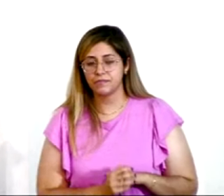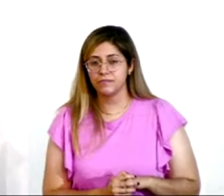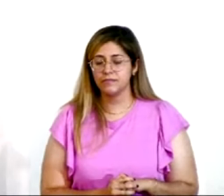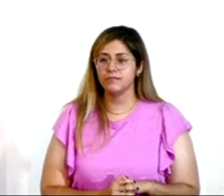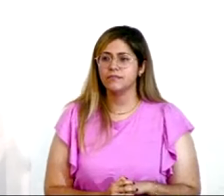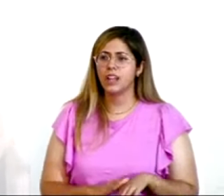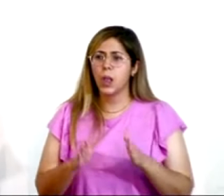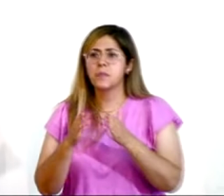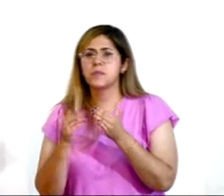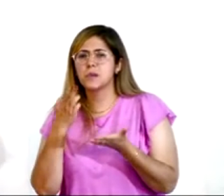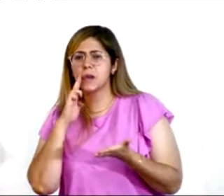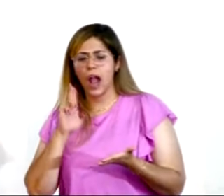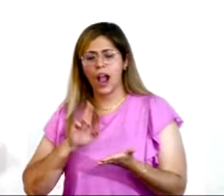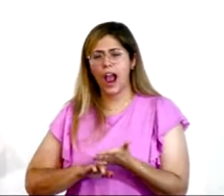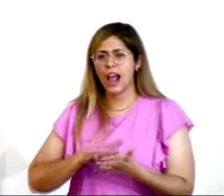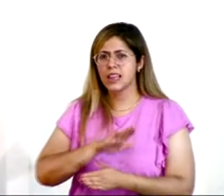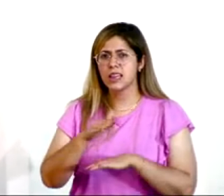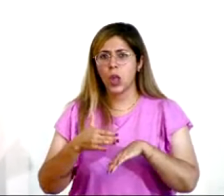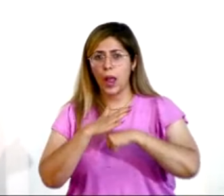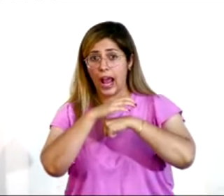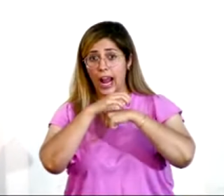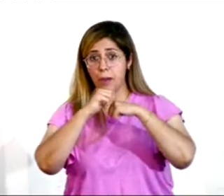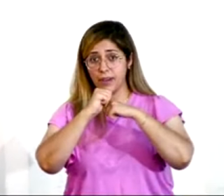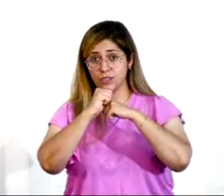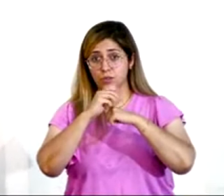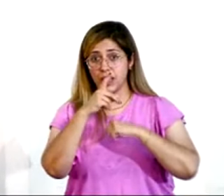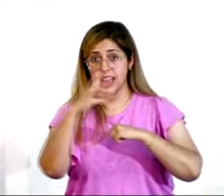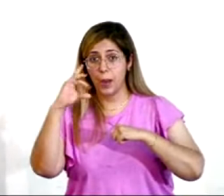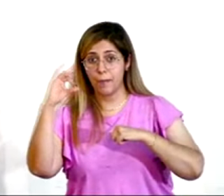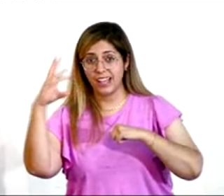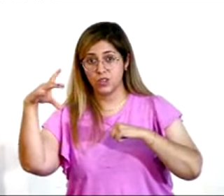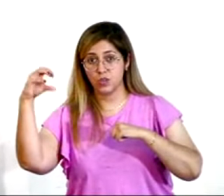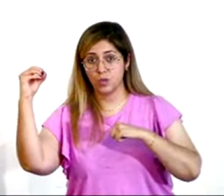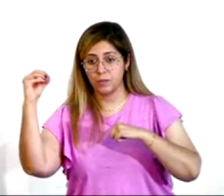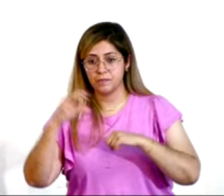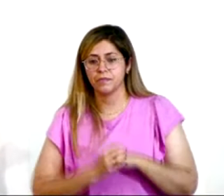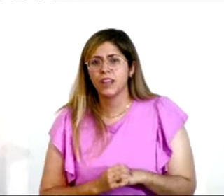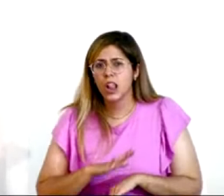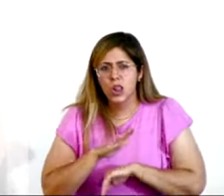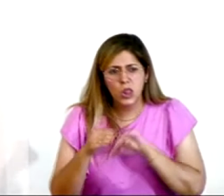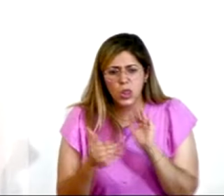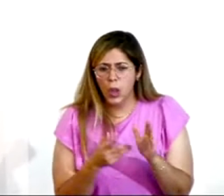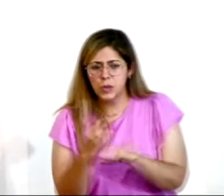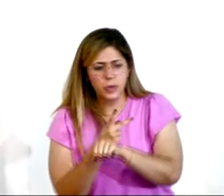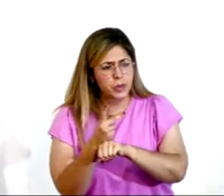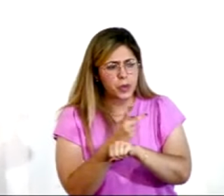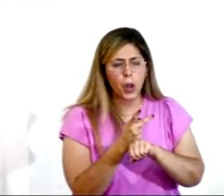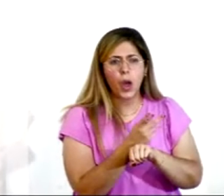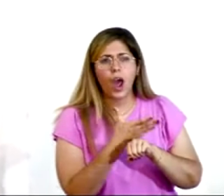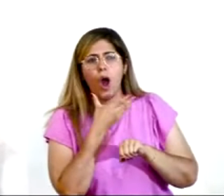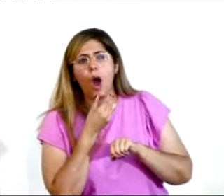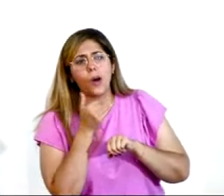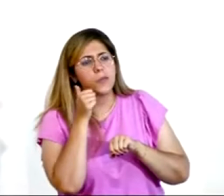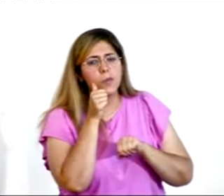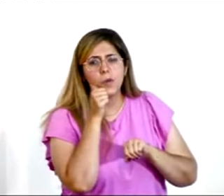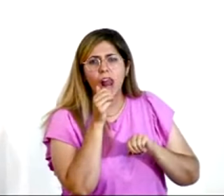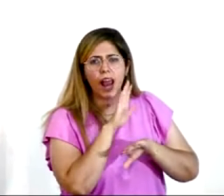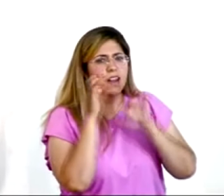de Damasco, a fim de que, caso achasse alguns que eram do caminho, assim homens como mulheres,